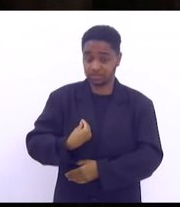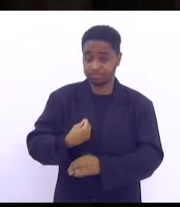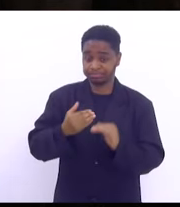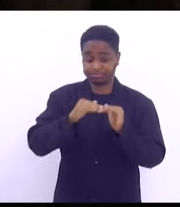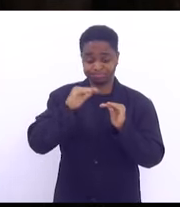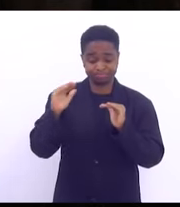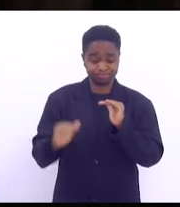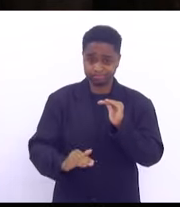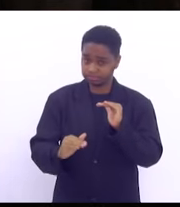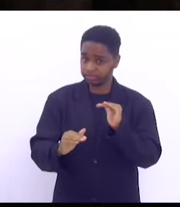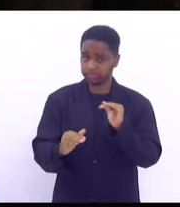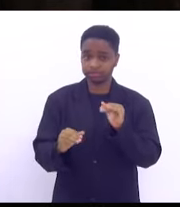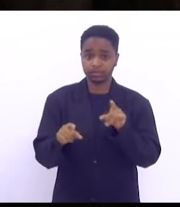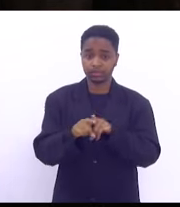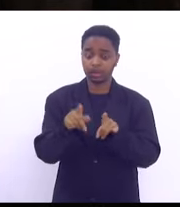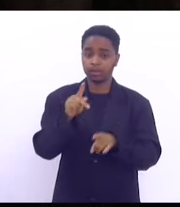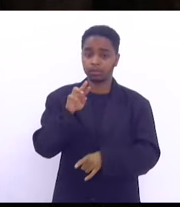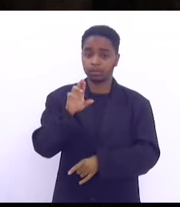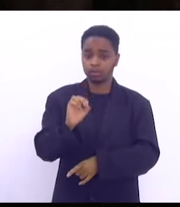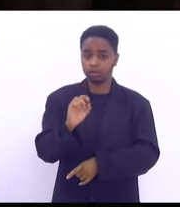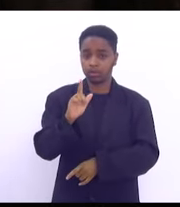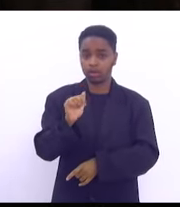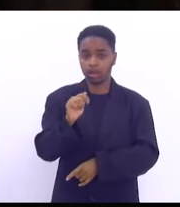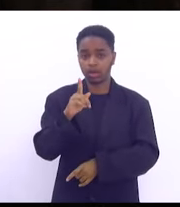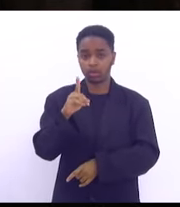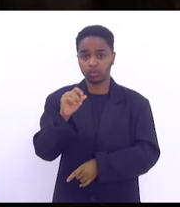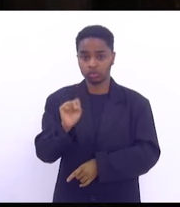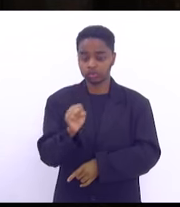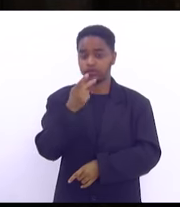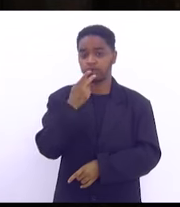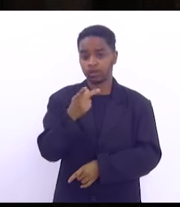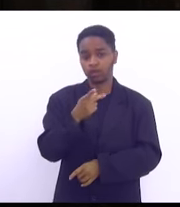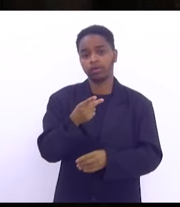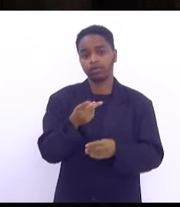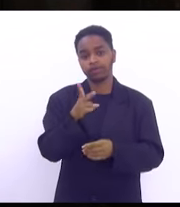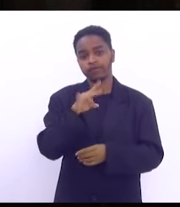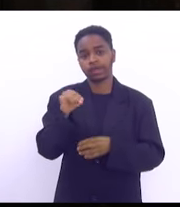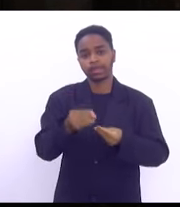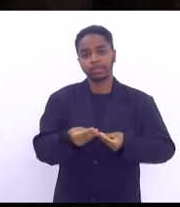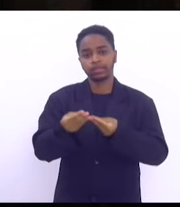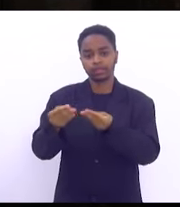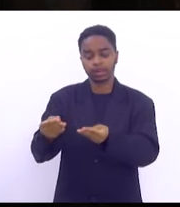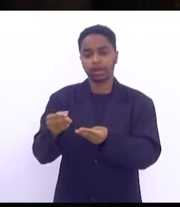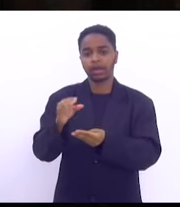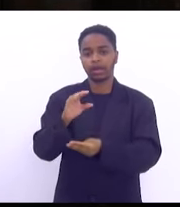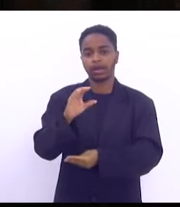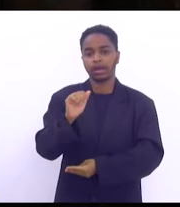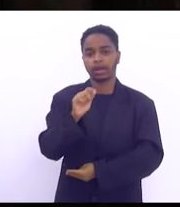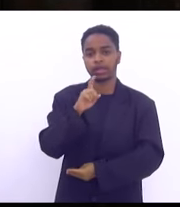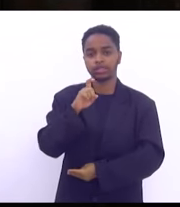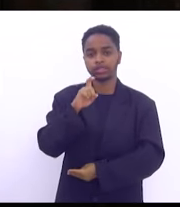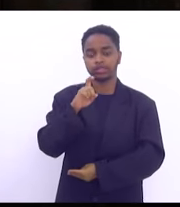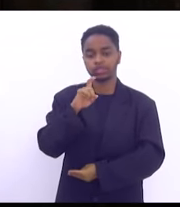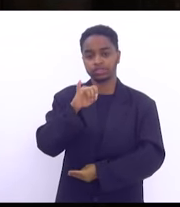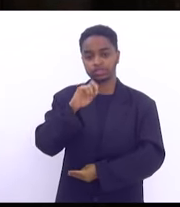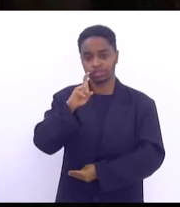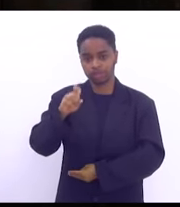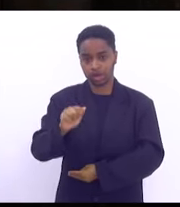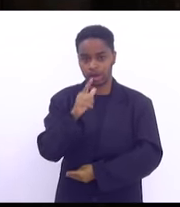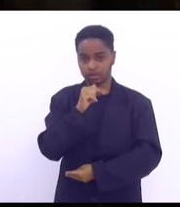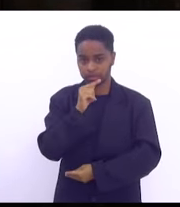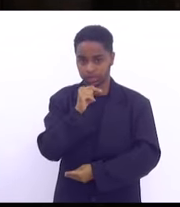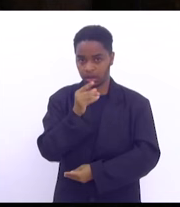hipossuficiência, a Prolago se comprometeu em fornecer a caixa d'água para a população que precisa do bairro Jardim